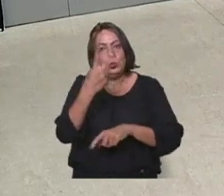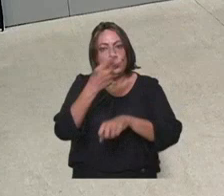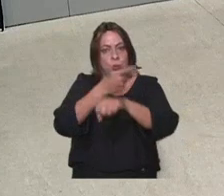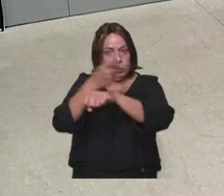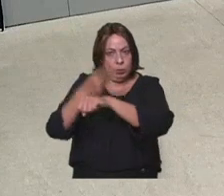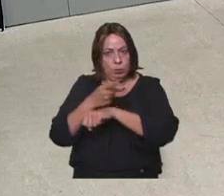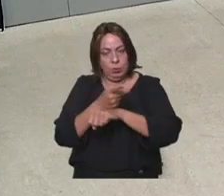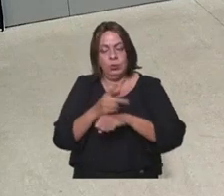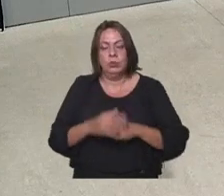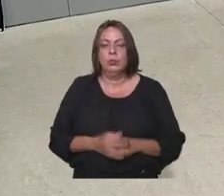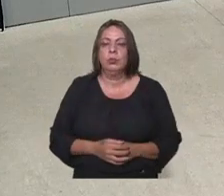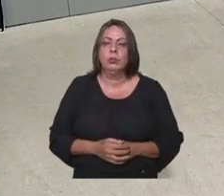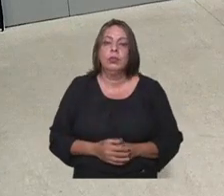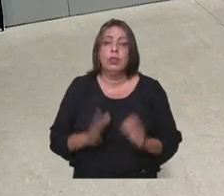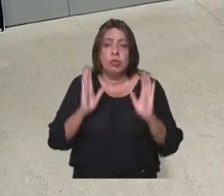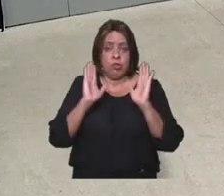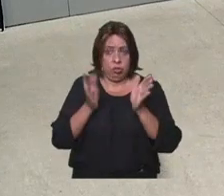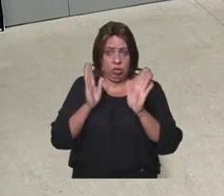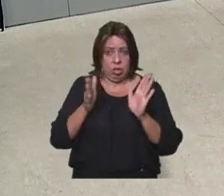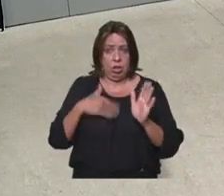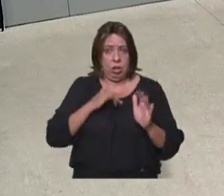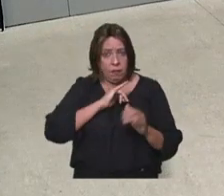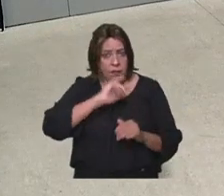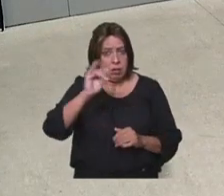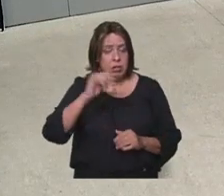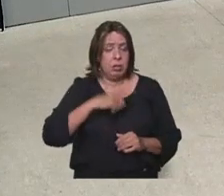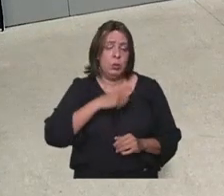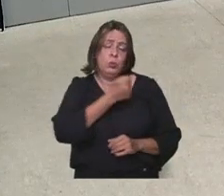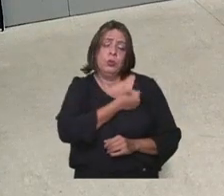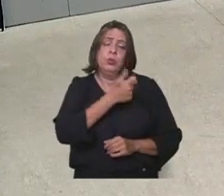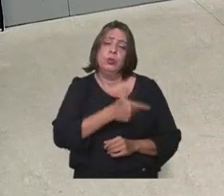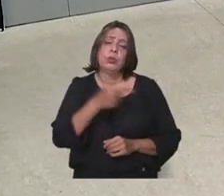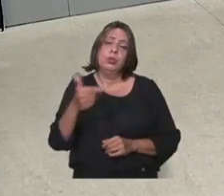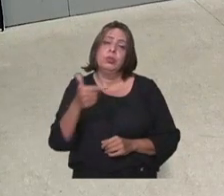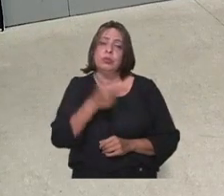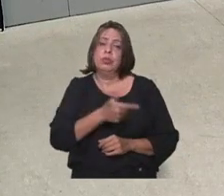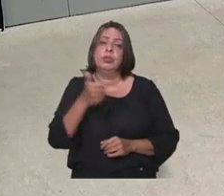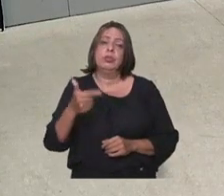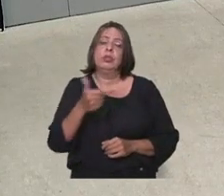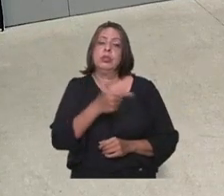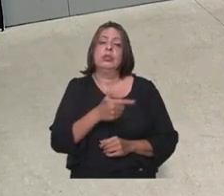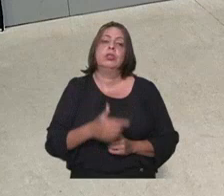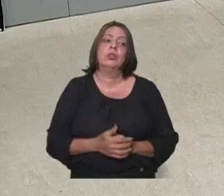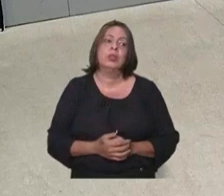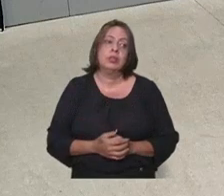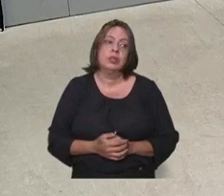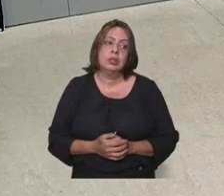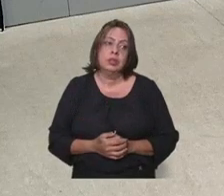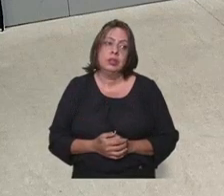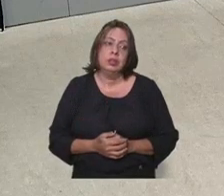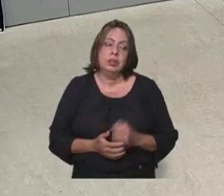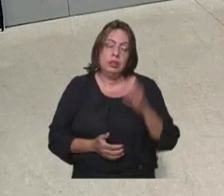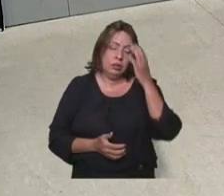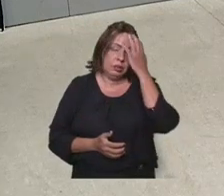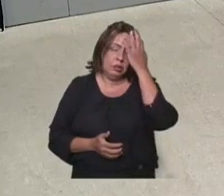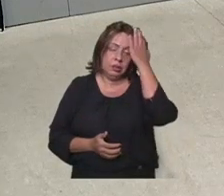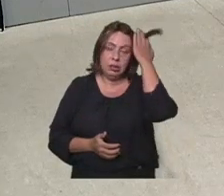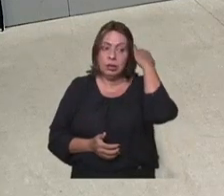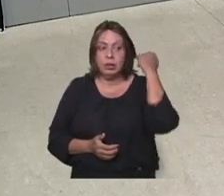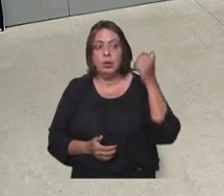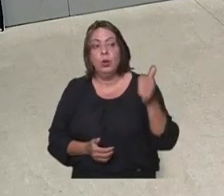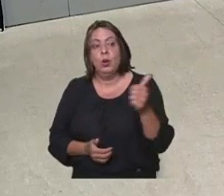para você que levar. E já tem bolinha para anunciar, eu anuncio o número 22. 22.